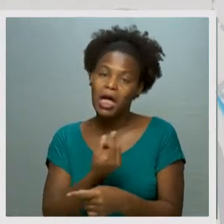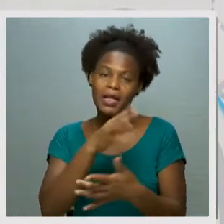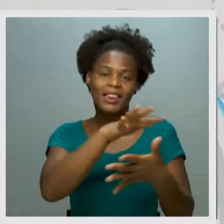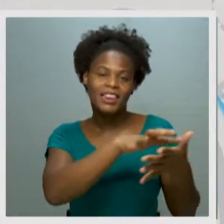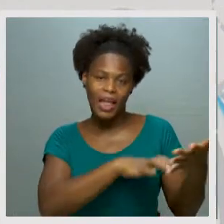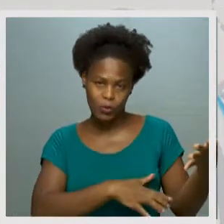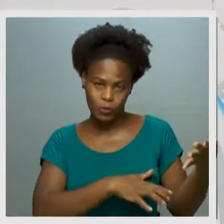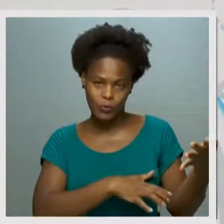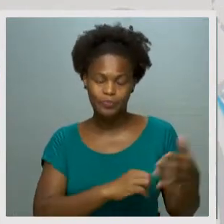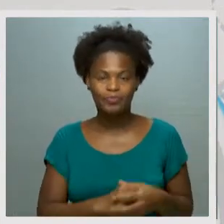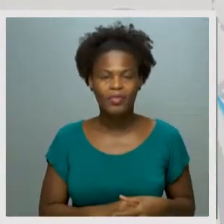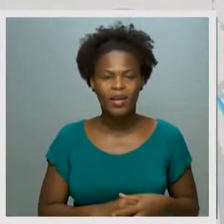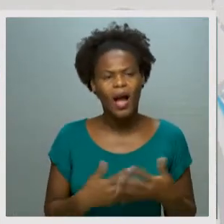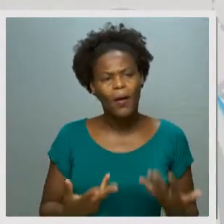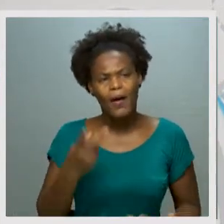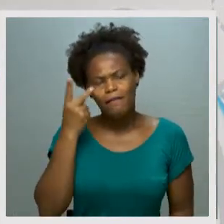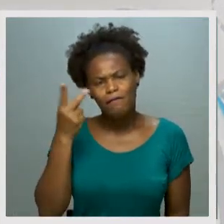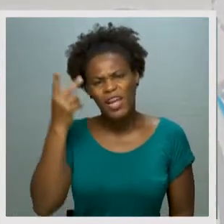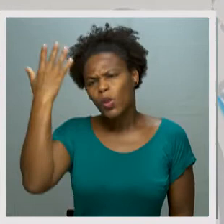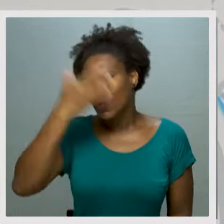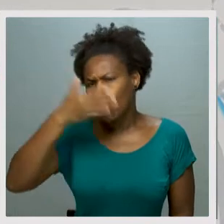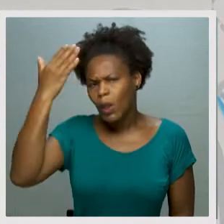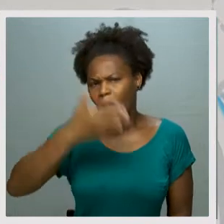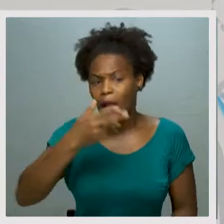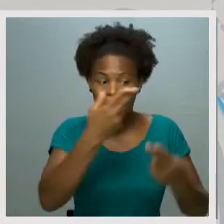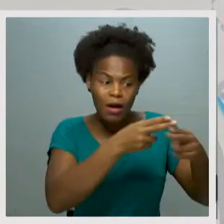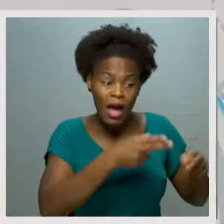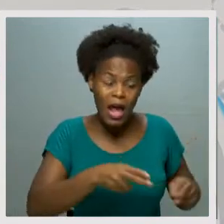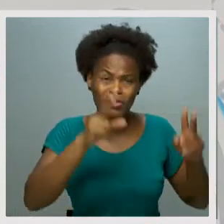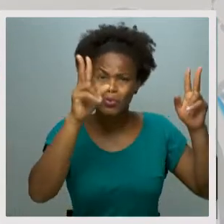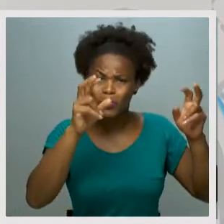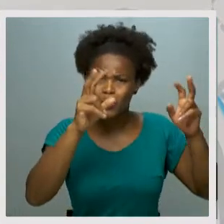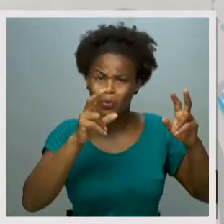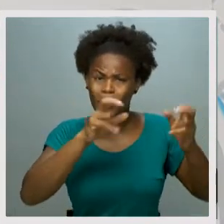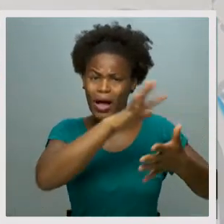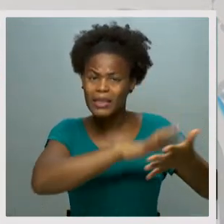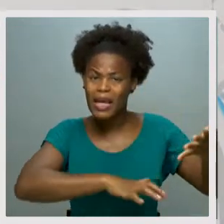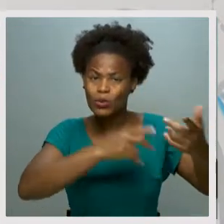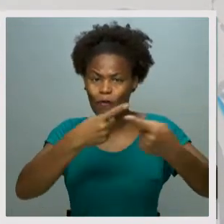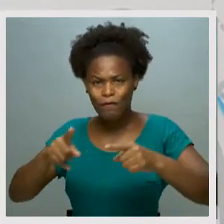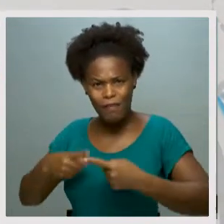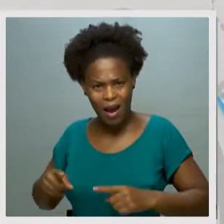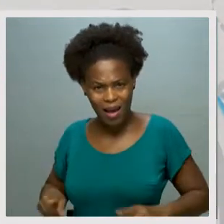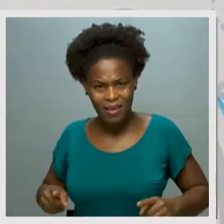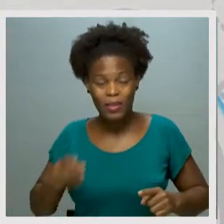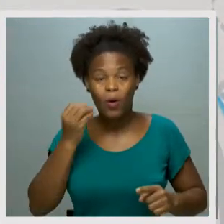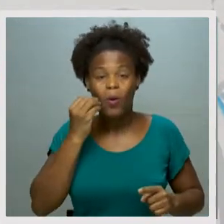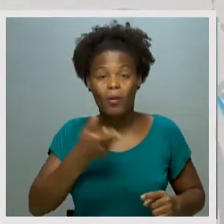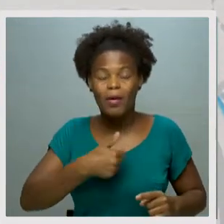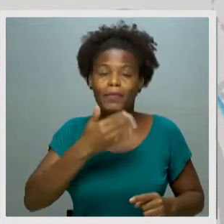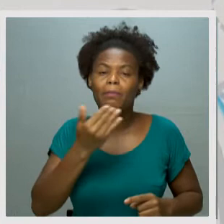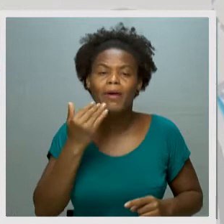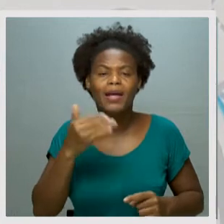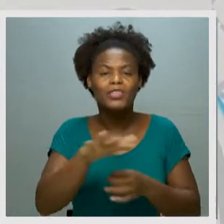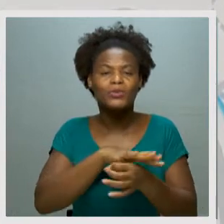texto. Na nossa vida, no dia a dia, há variedades de tipos de textos. E conforme e